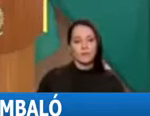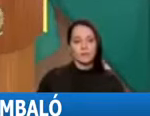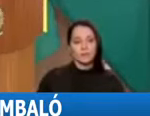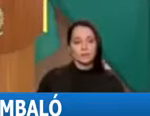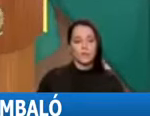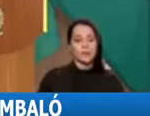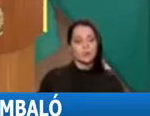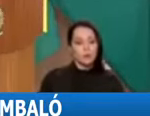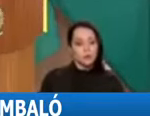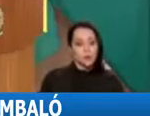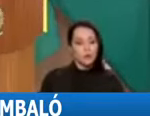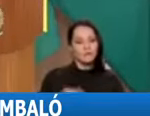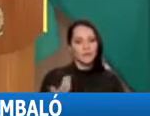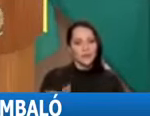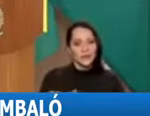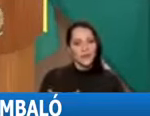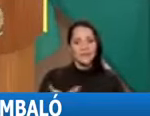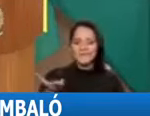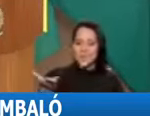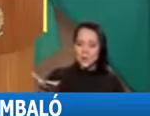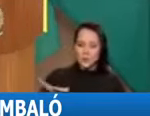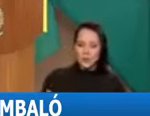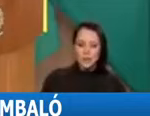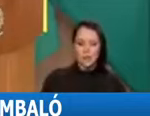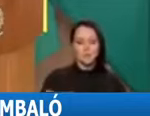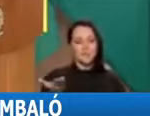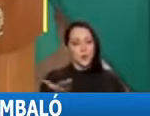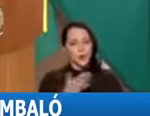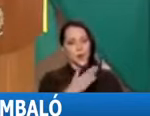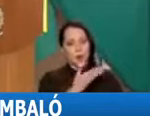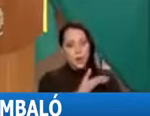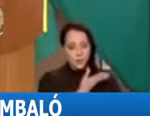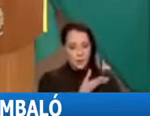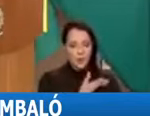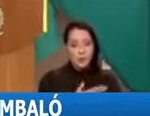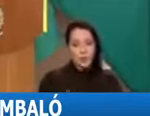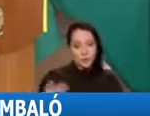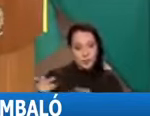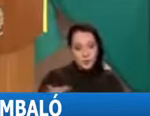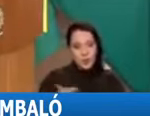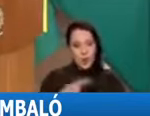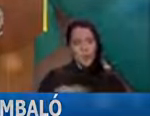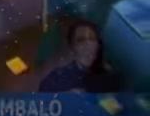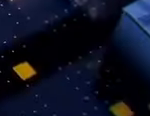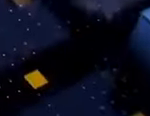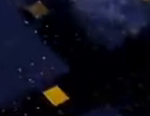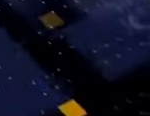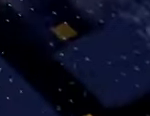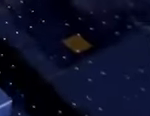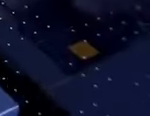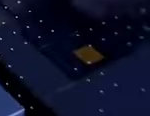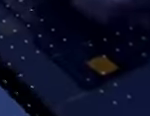também o meu convite para o meu amigo visitar a guiné-bissau brevemente